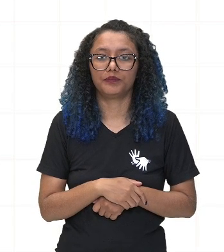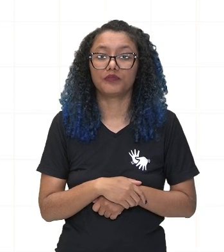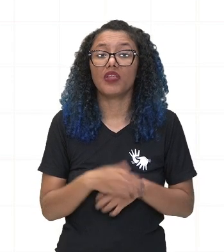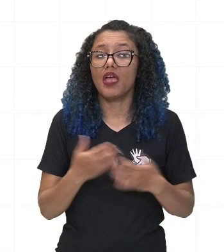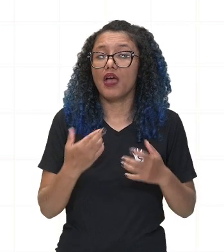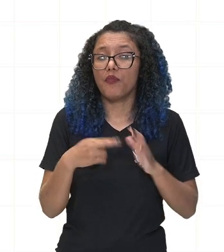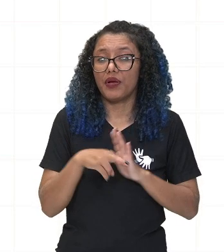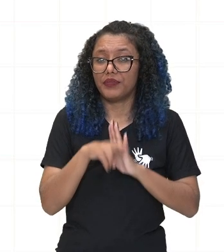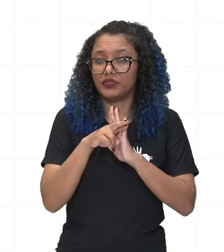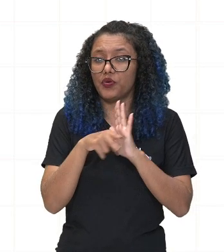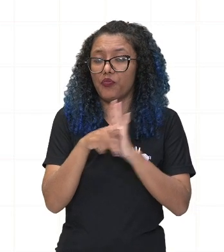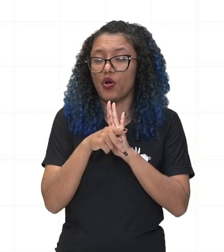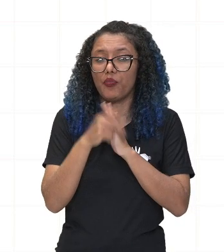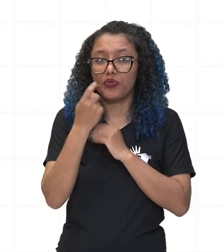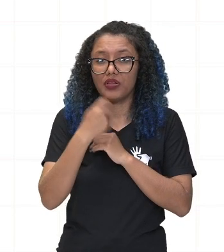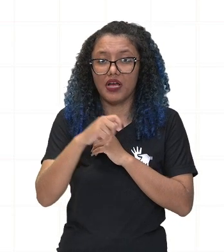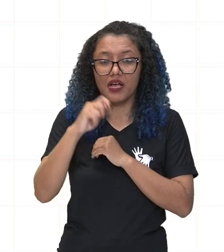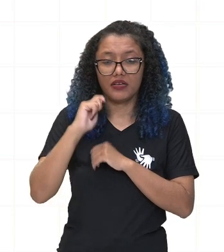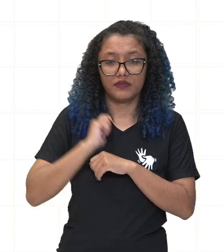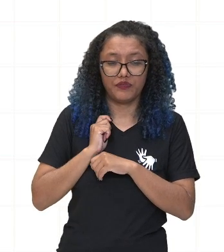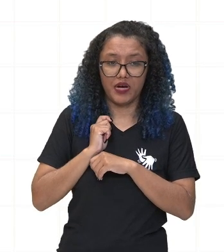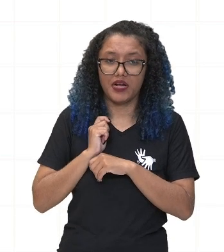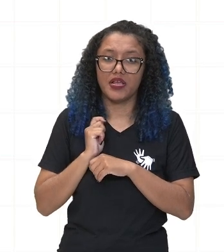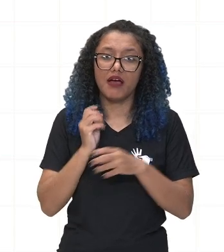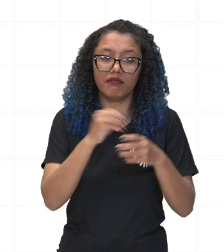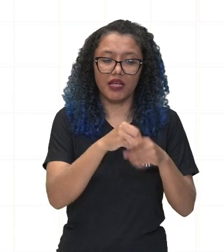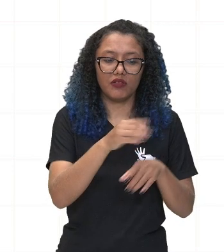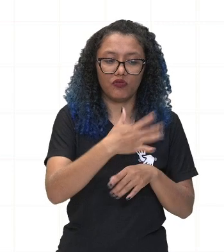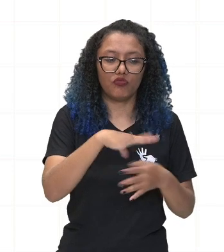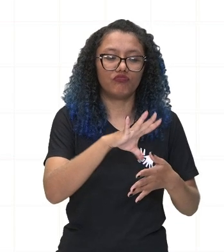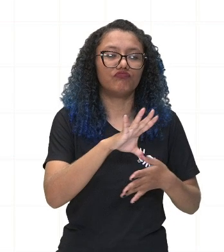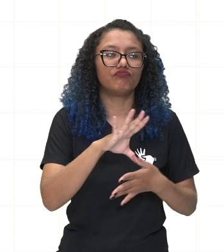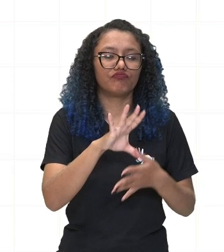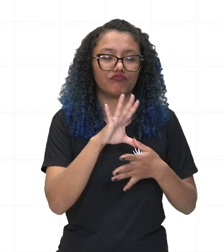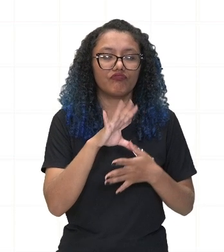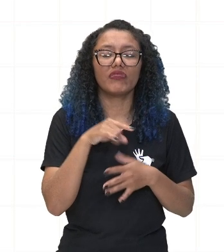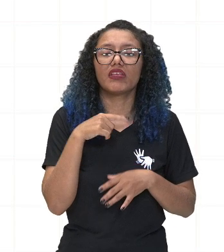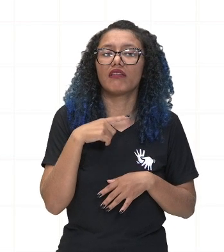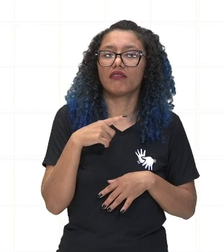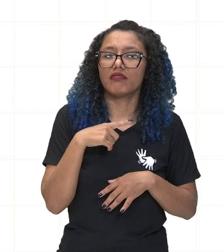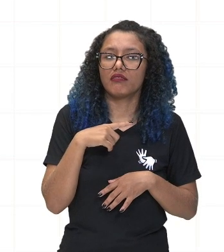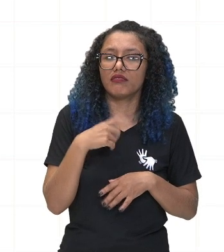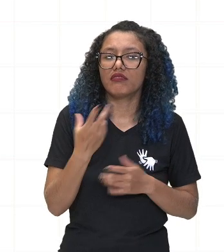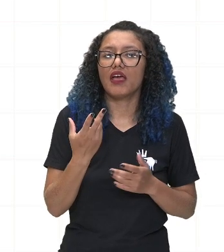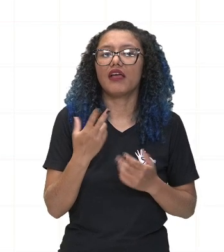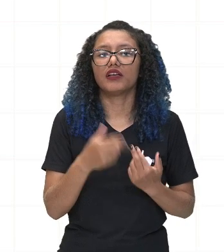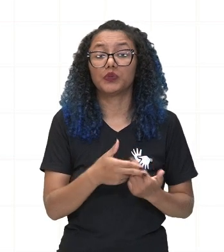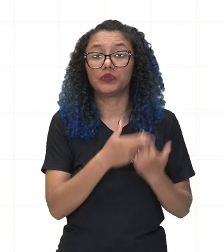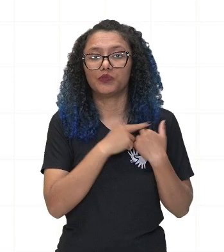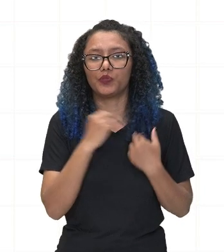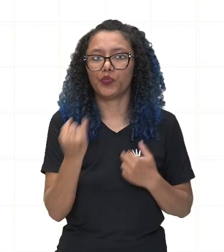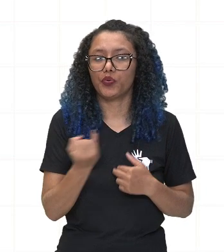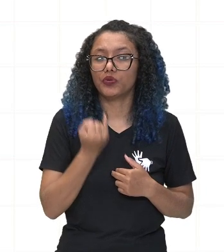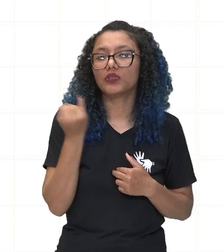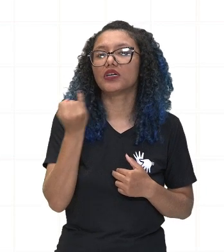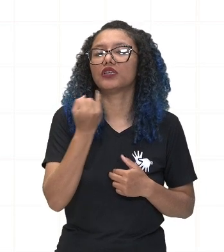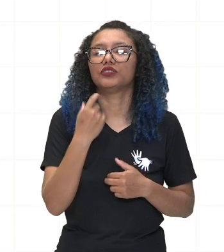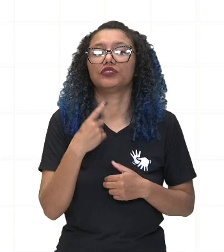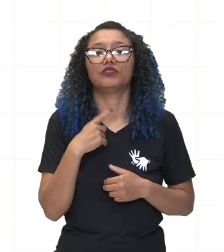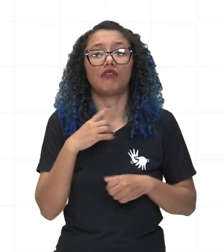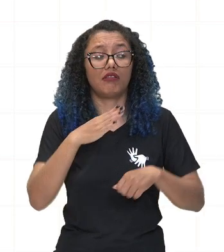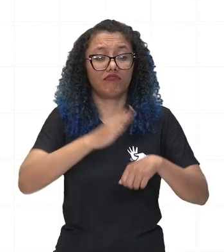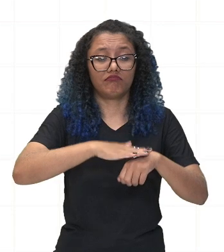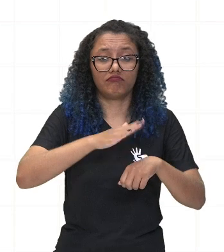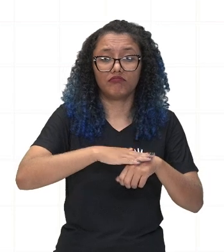território americano e vai ter ali funções importantes como uma certa autonomia para